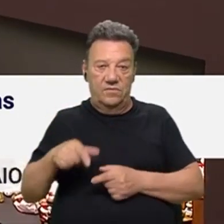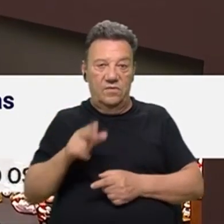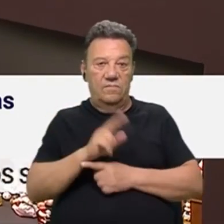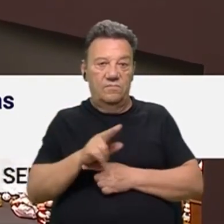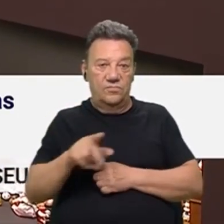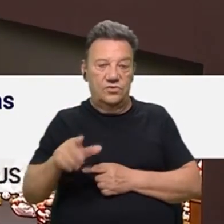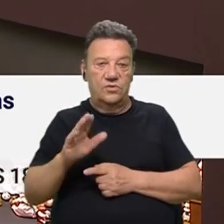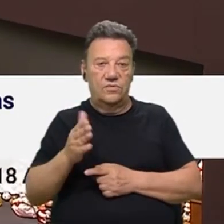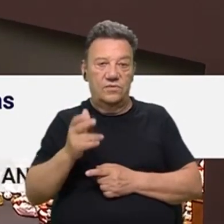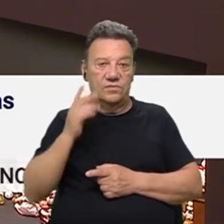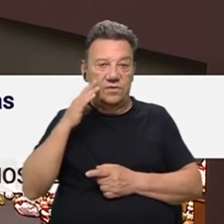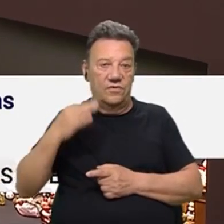Museu quase diariamente